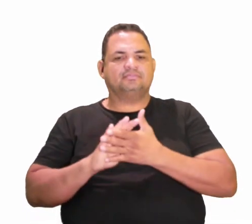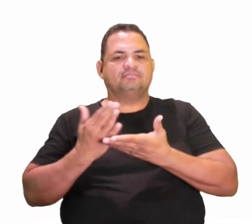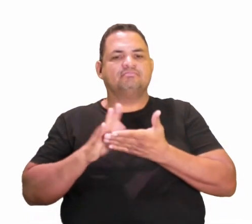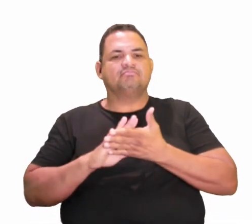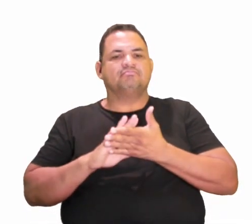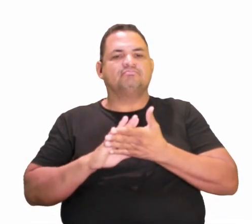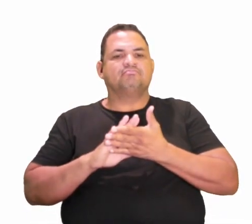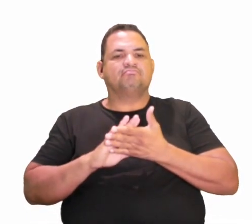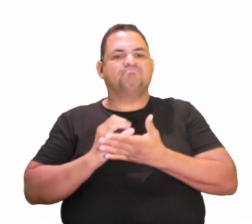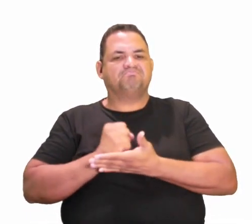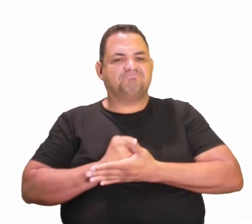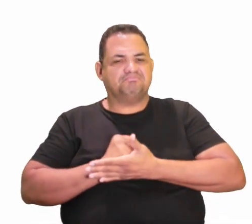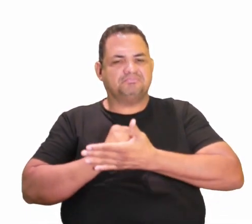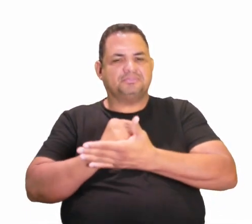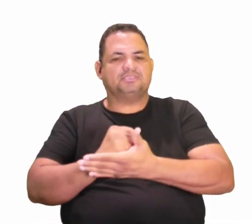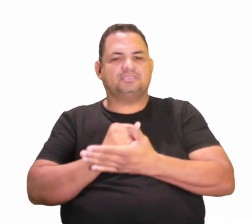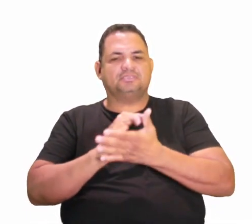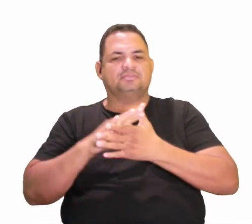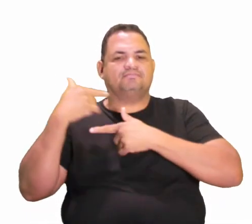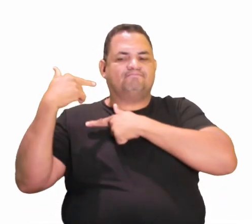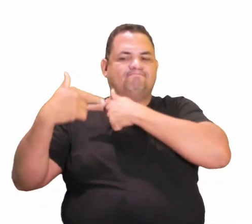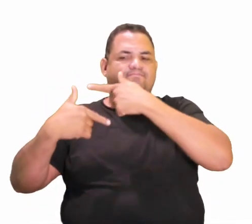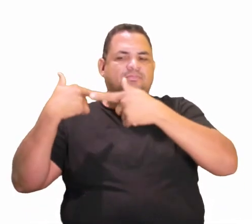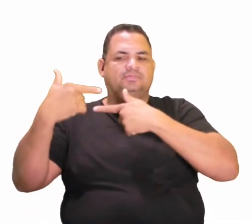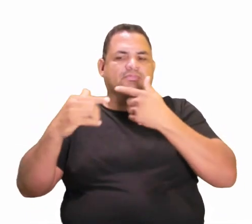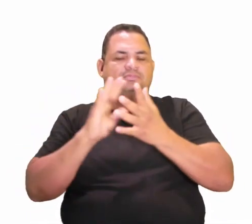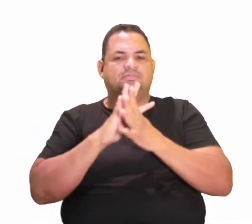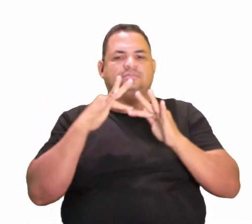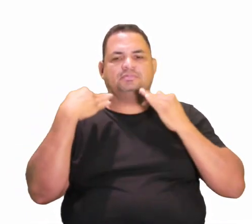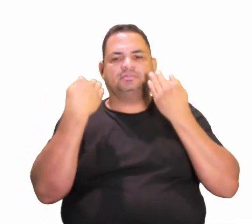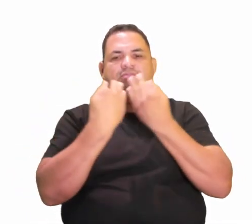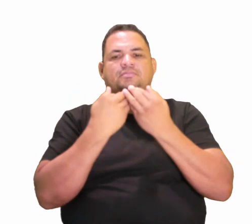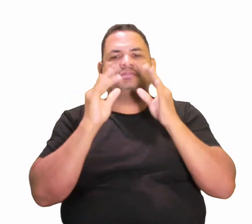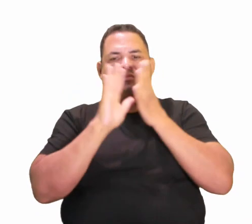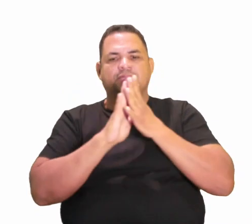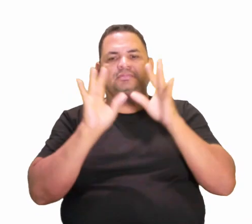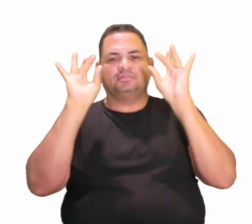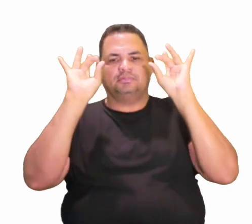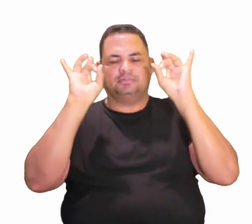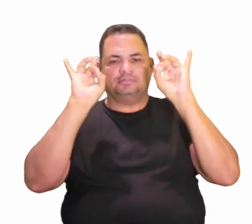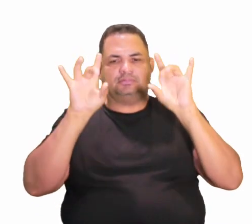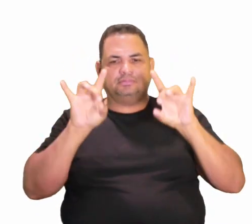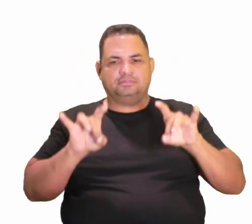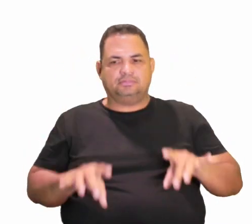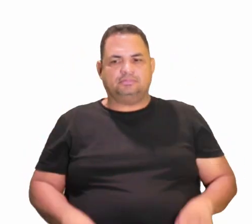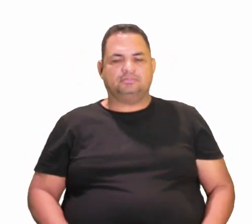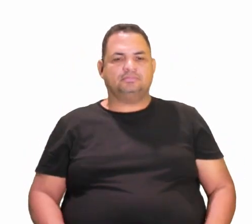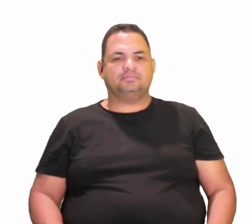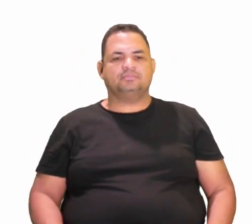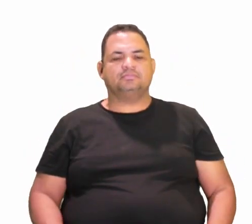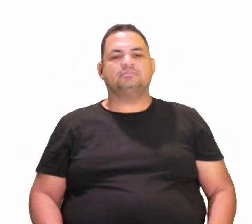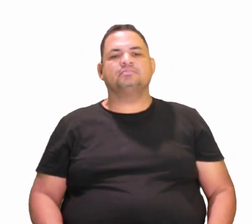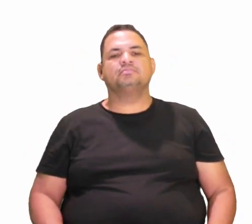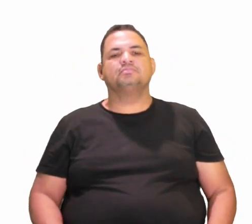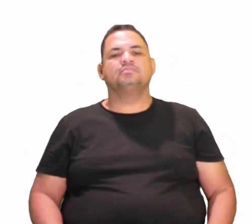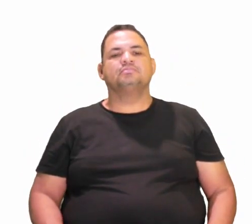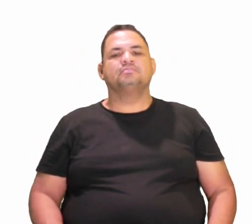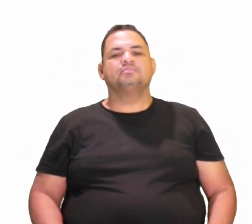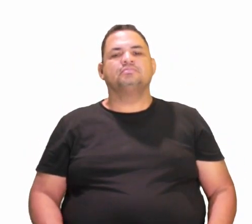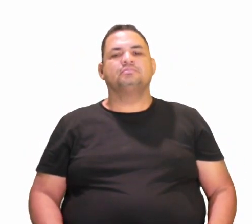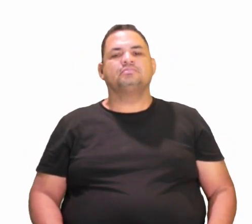reforça aí as tradições familiares especiais. It provides a break from